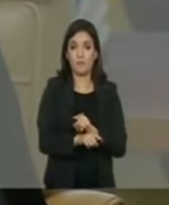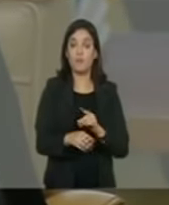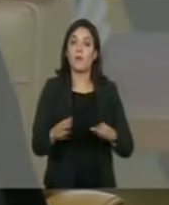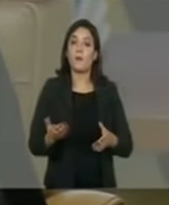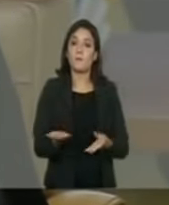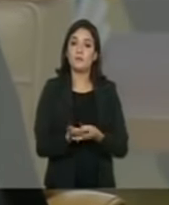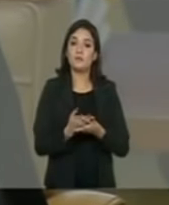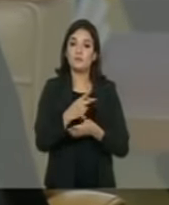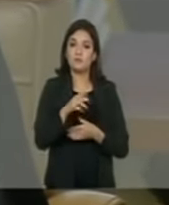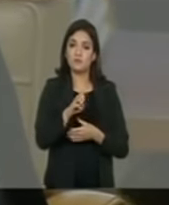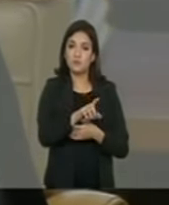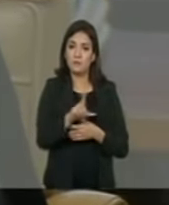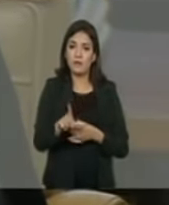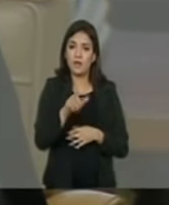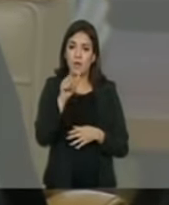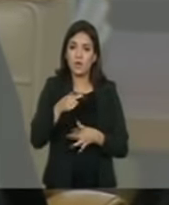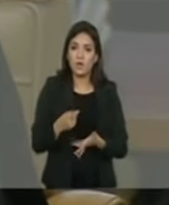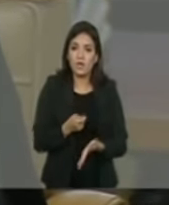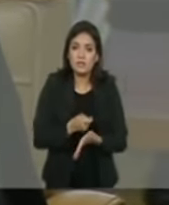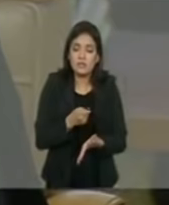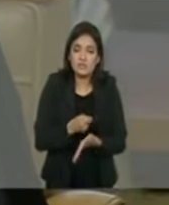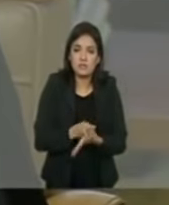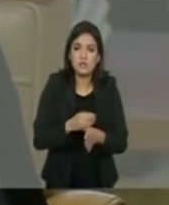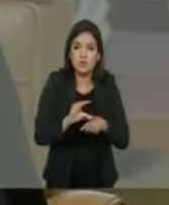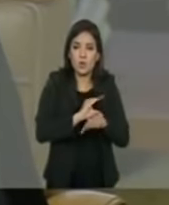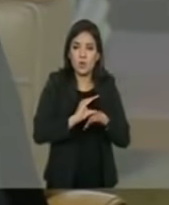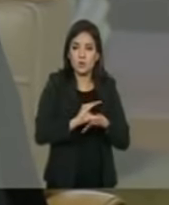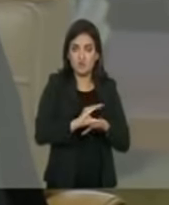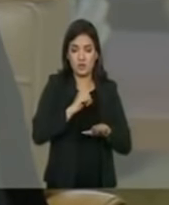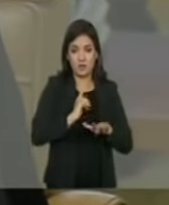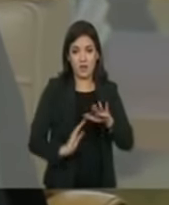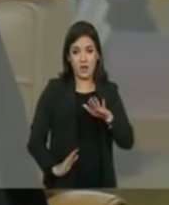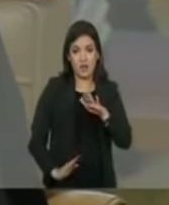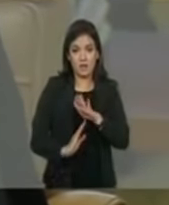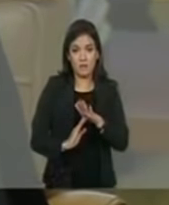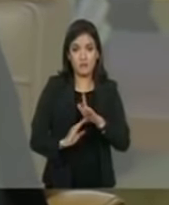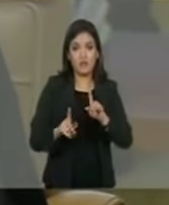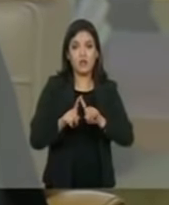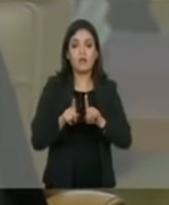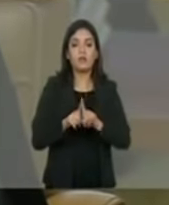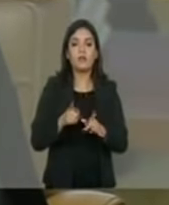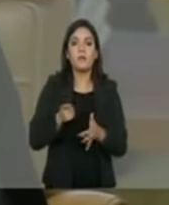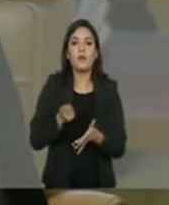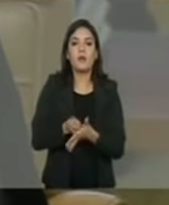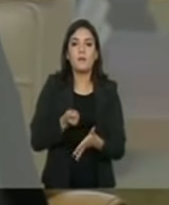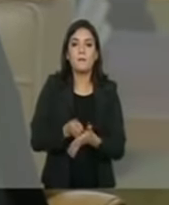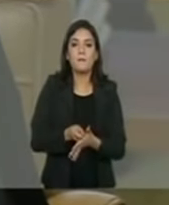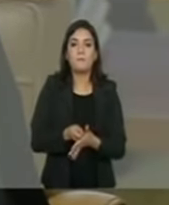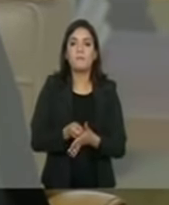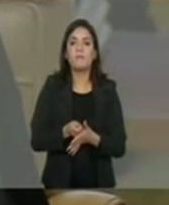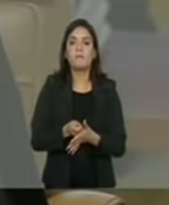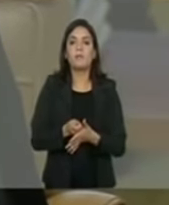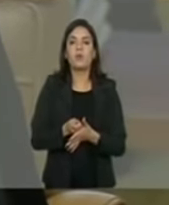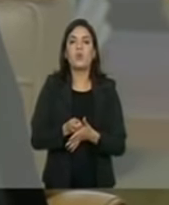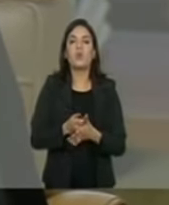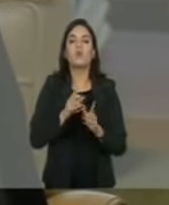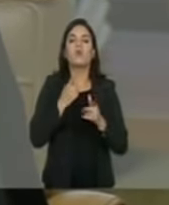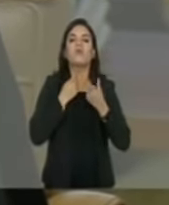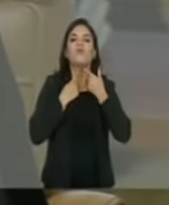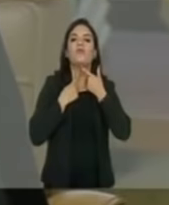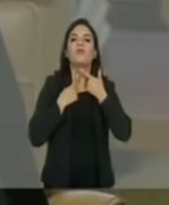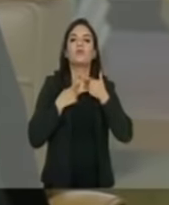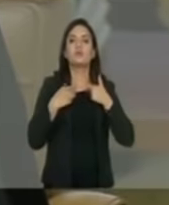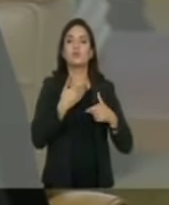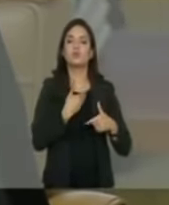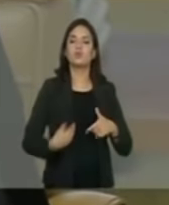exigência constitucional destinada a limitar ea impor contenção a vontade do estado cuja atuação